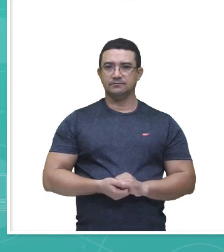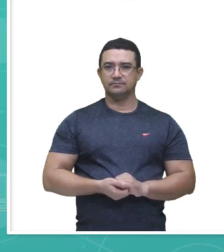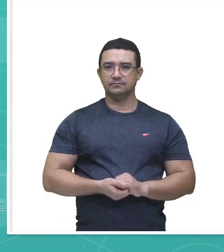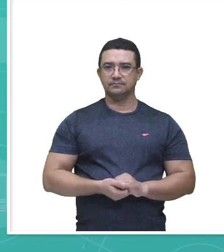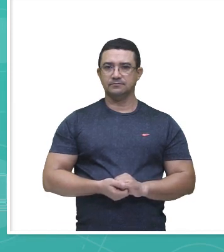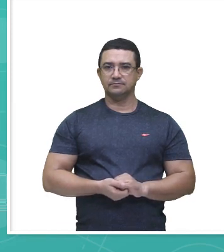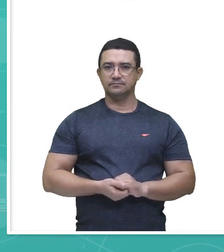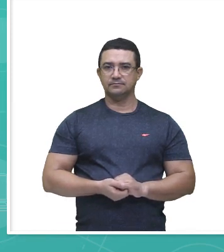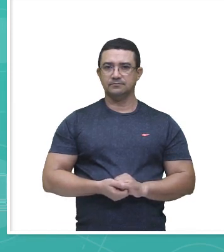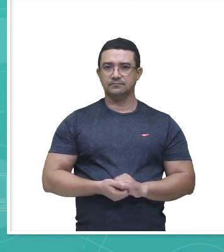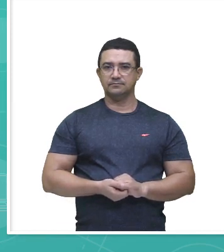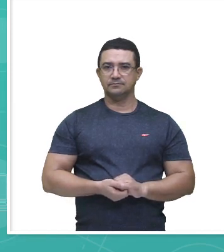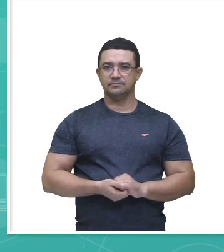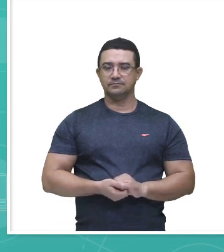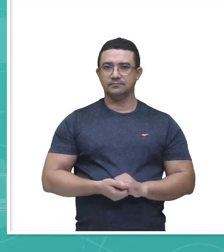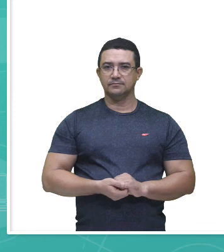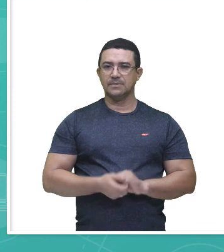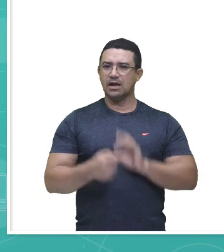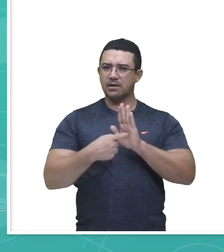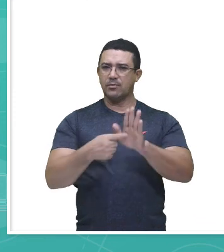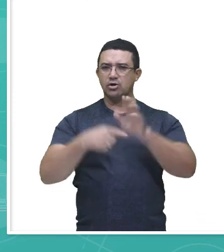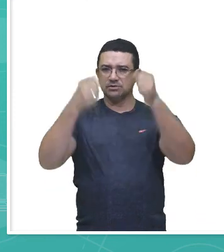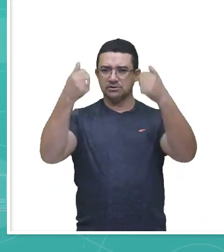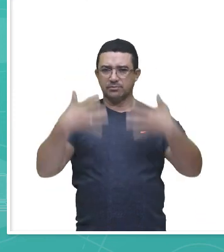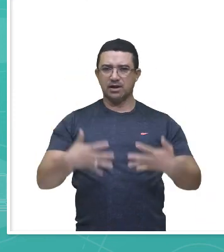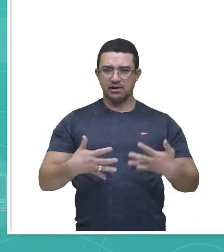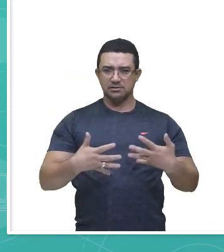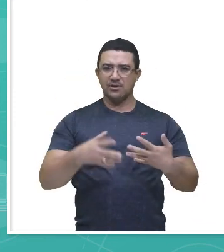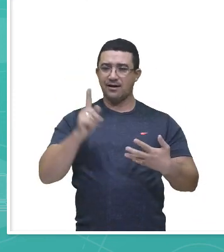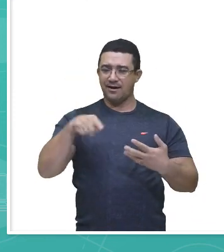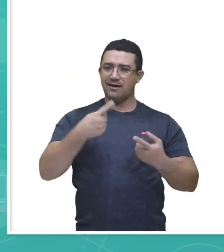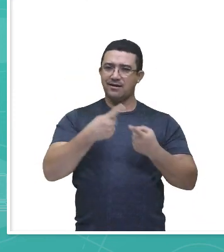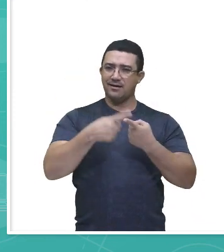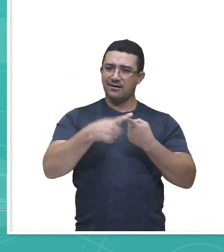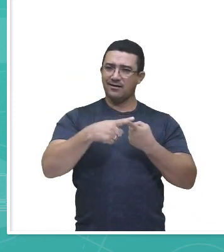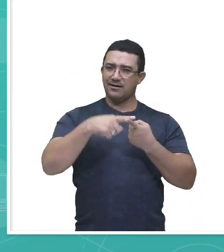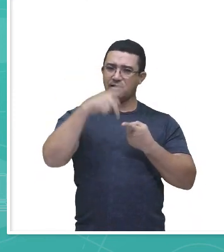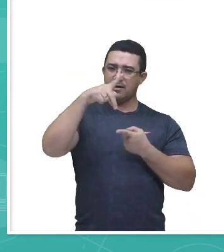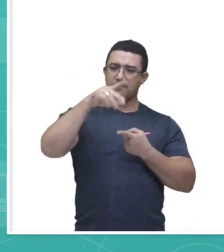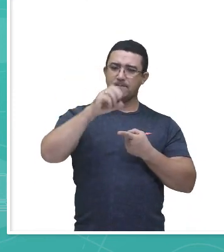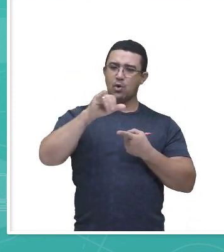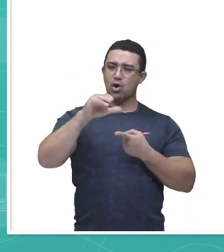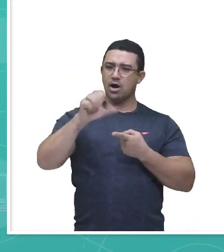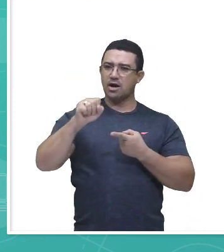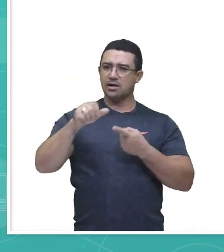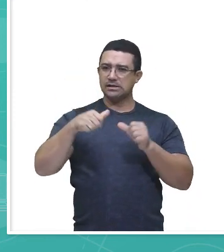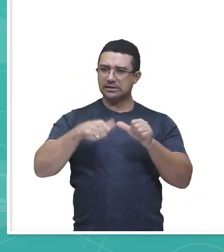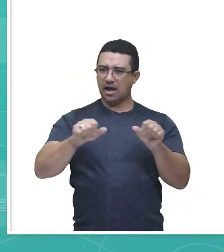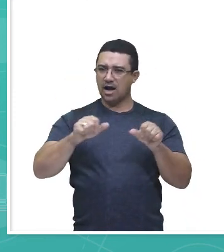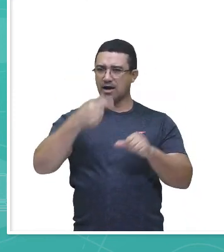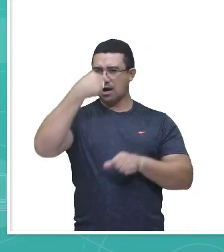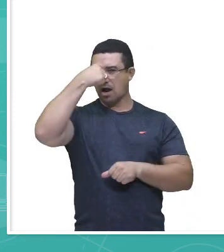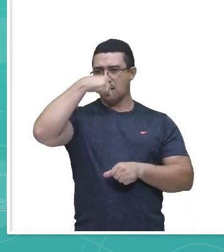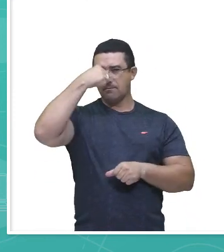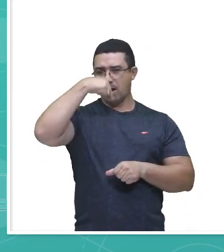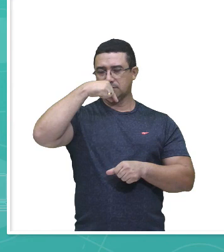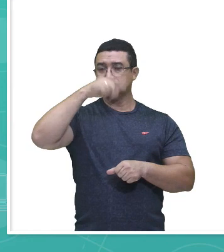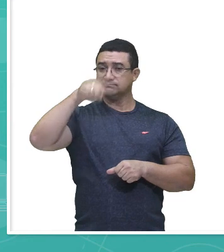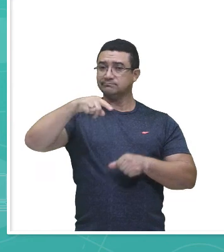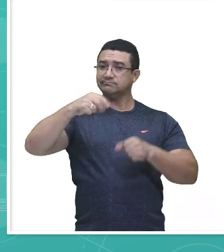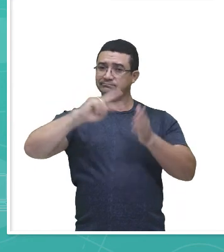ir. E a que indica explicação, pois estava gripada, né? Quando você vai